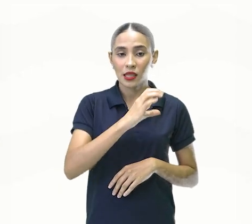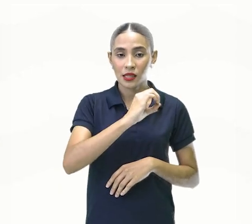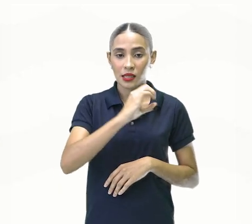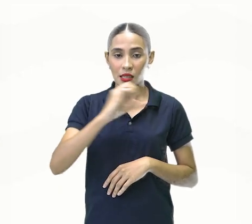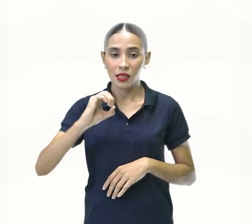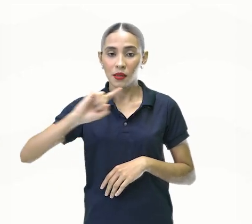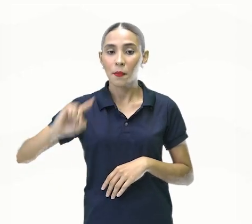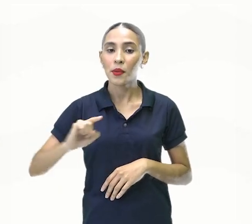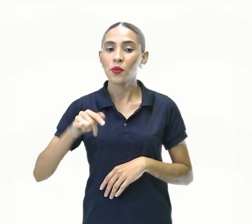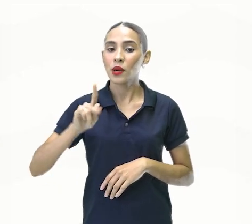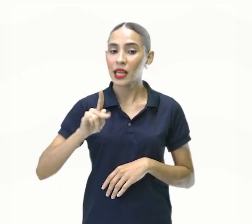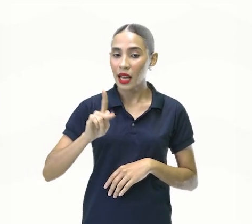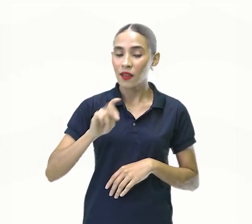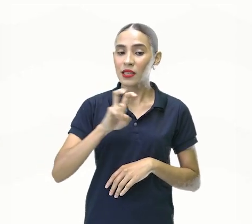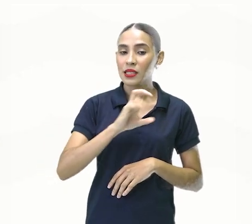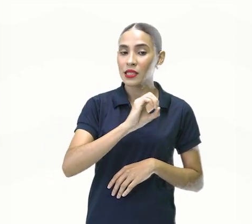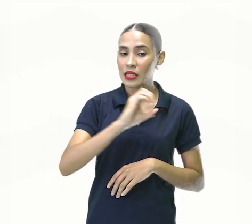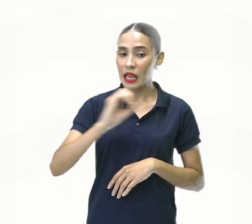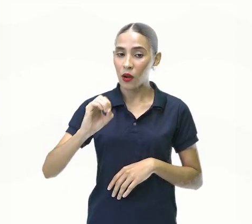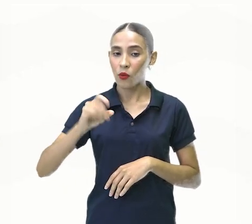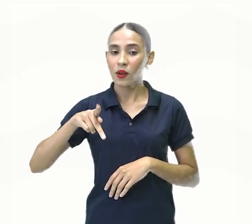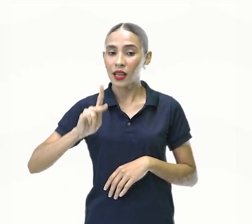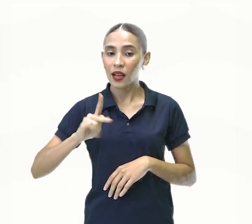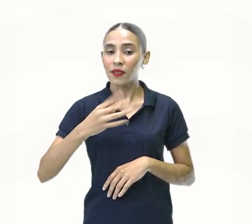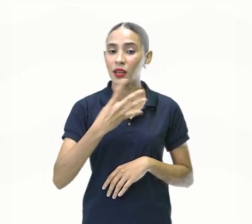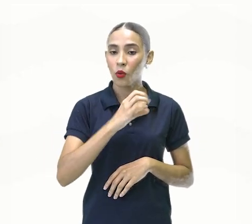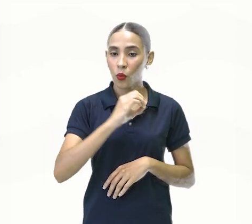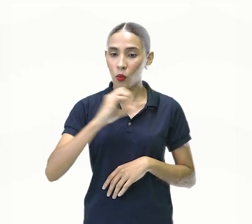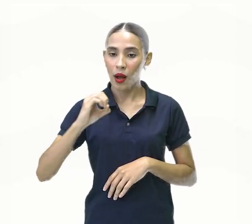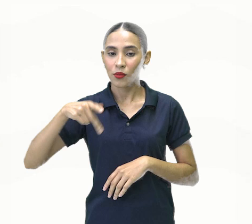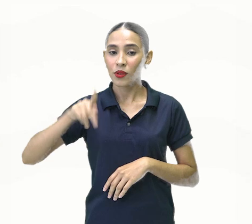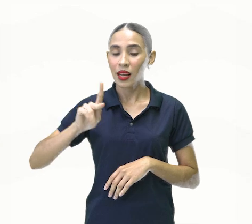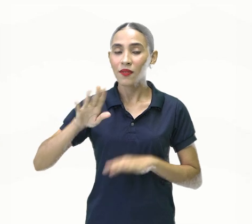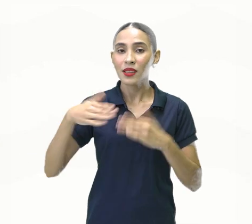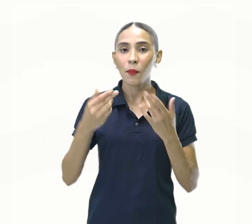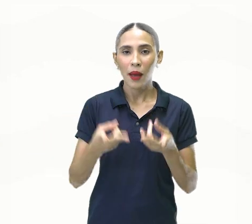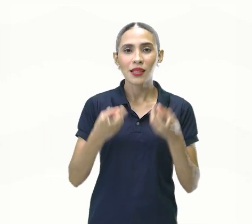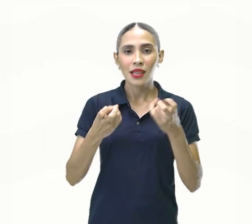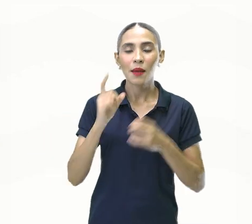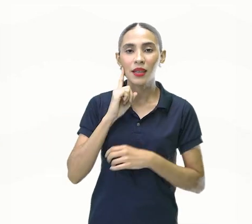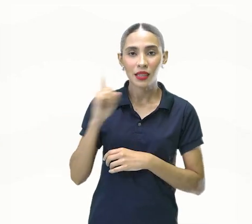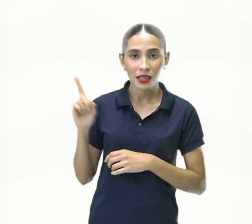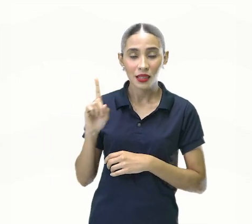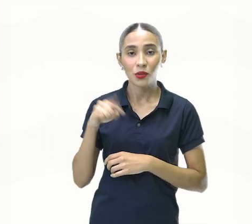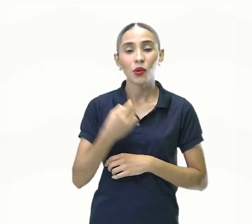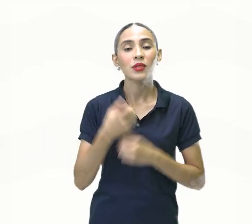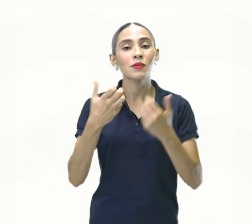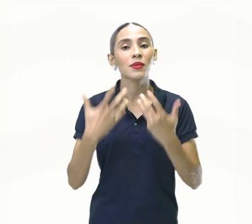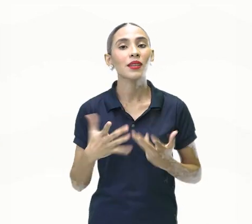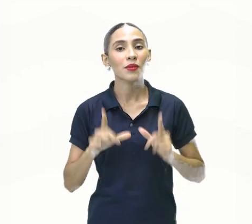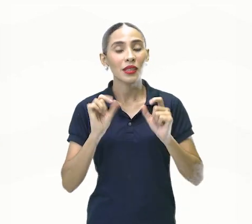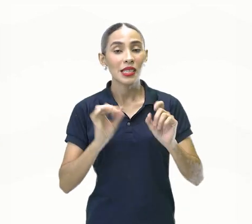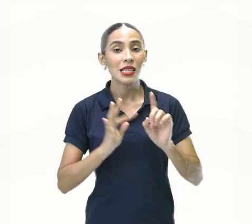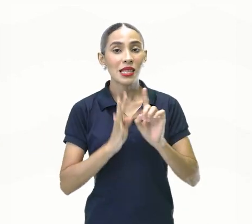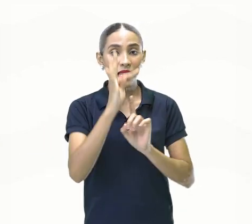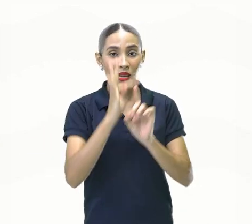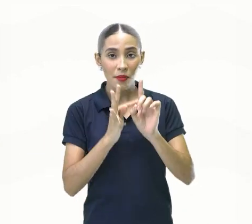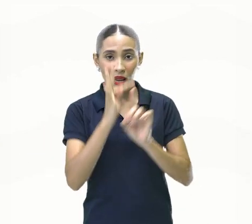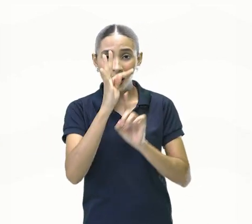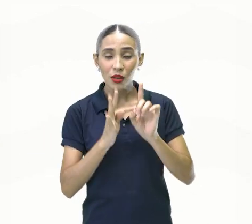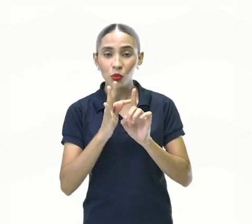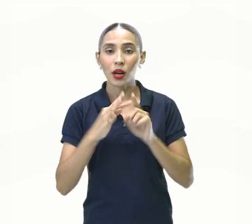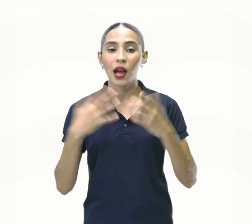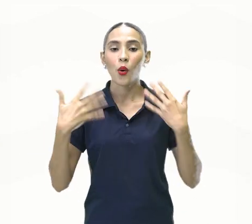6.000 Kelvin, 5.000 e 4.000 Kelvin. Você observa que estamos falando sobre temperaturas